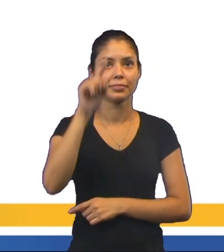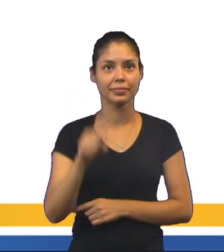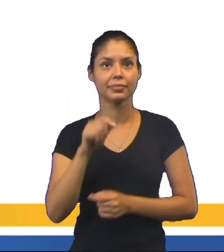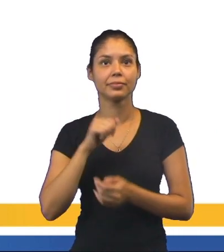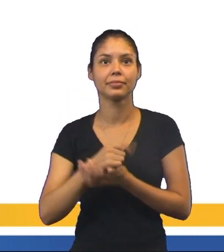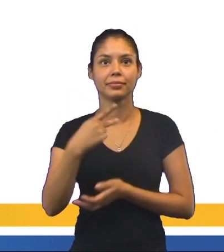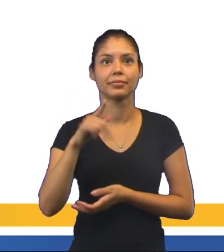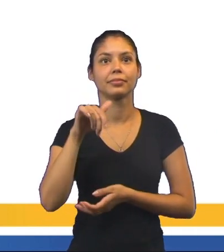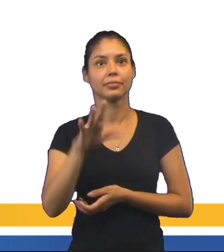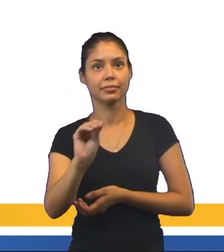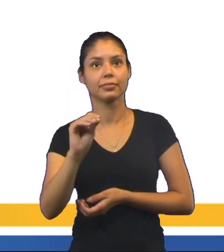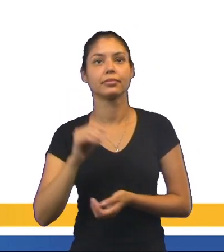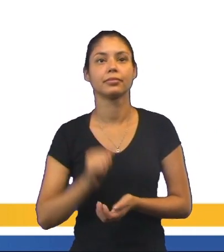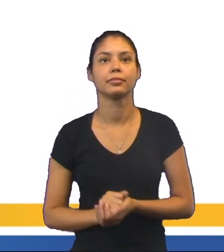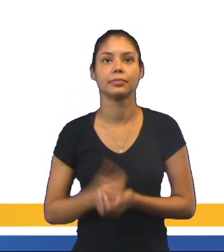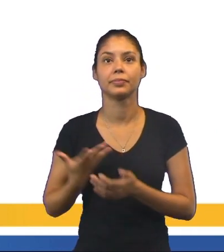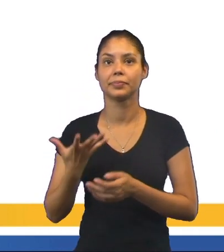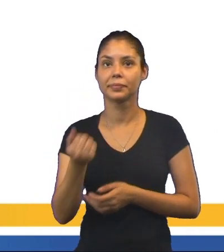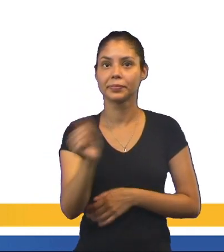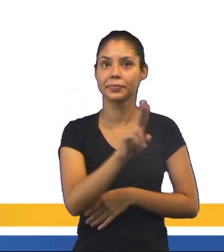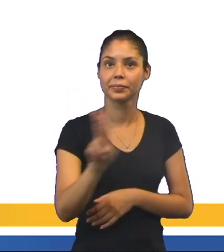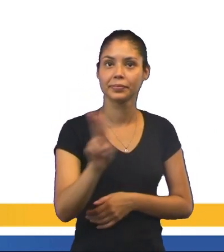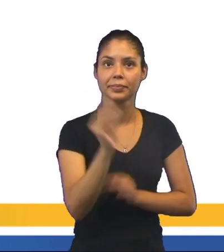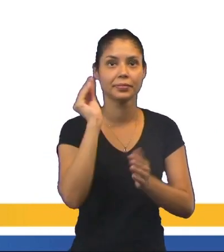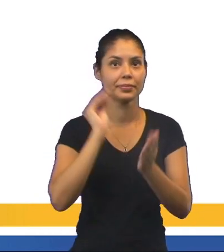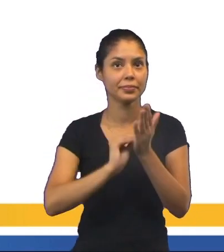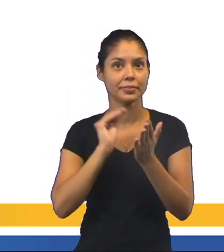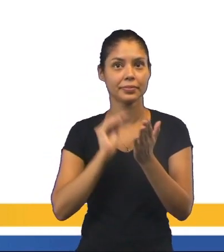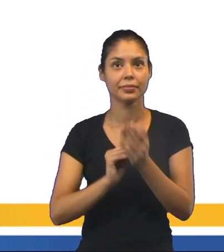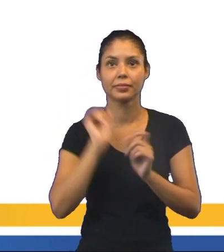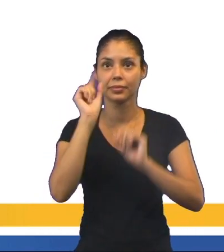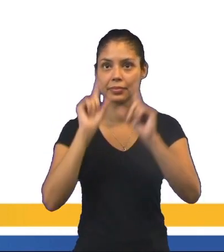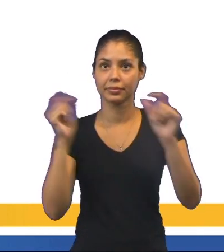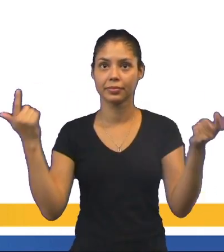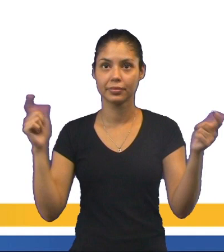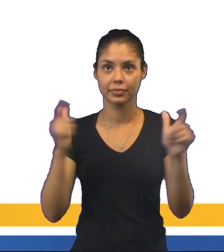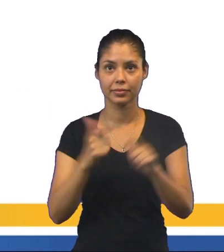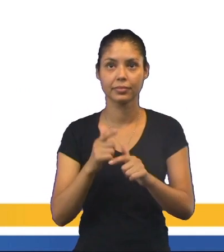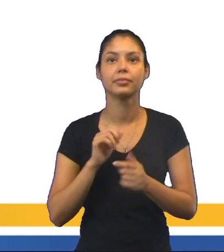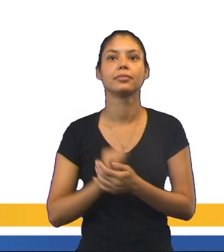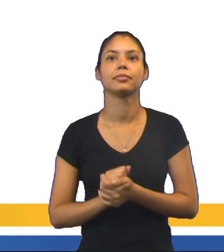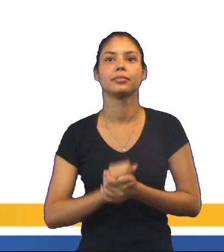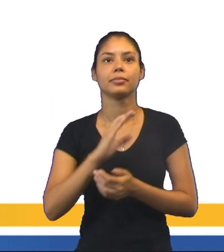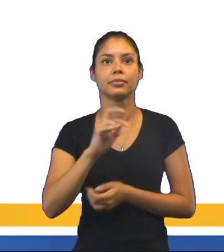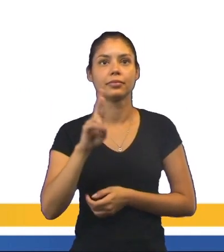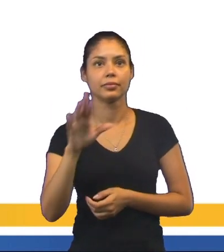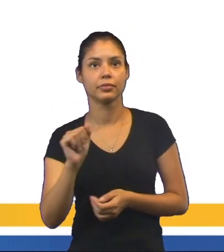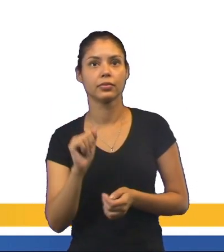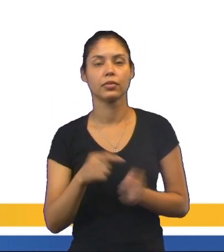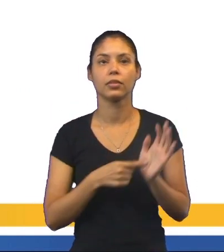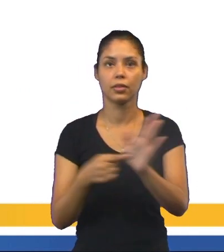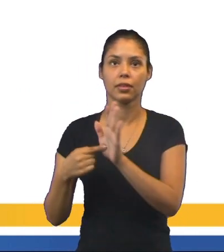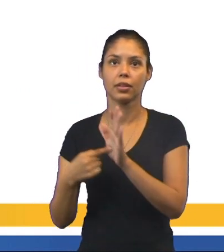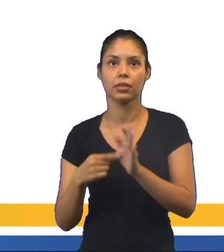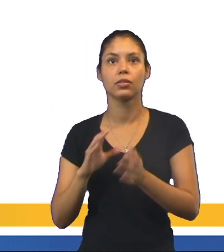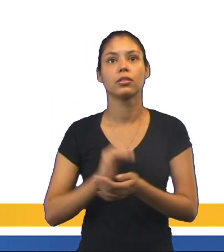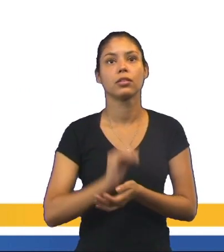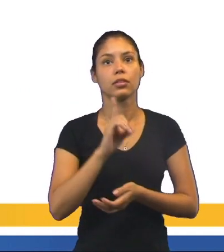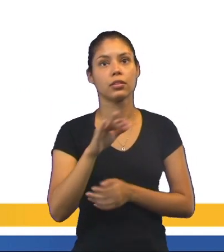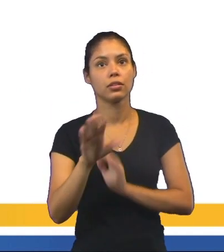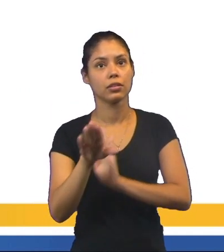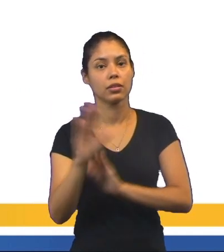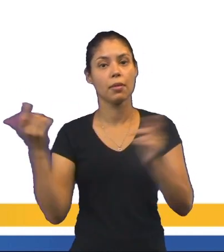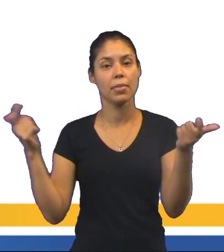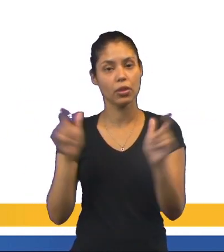A Pálida recebe esse nome pelo fato de ser a estrela menos brilhante da cruz, compõe um dos lados